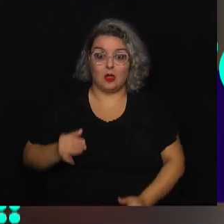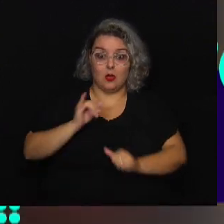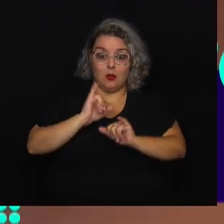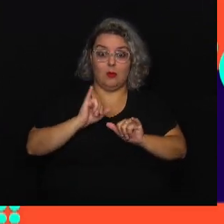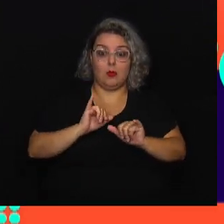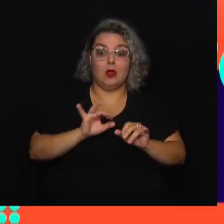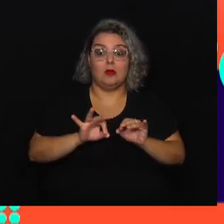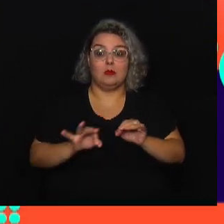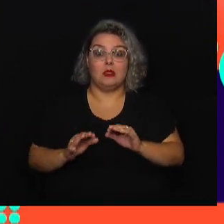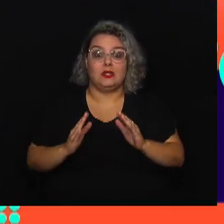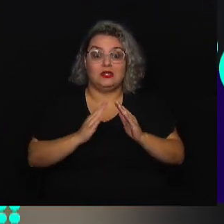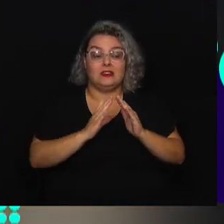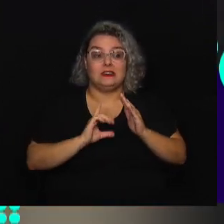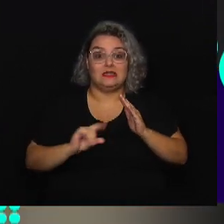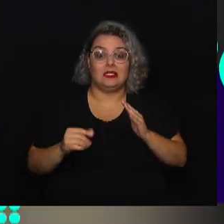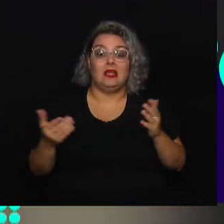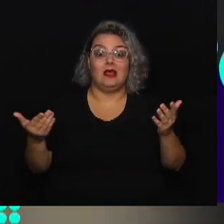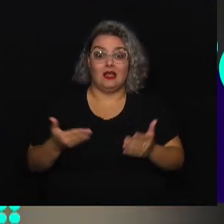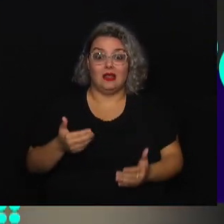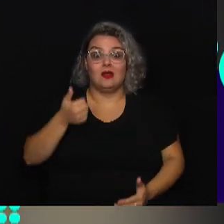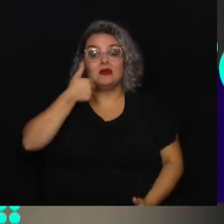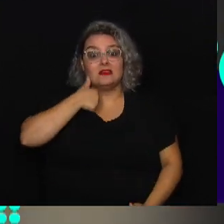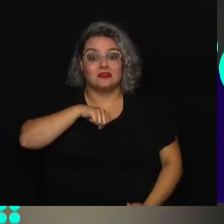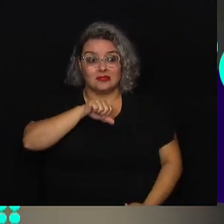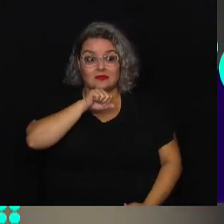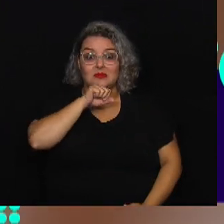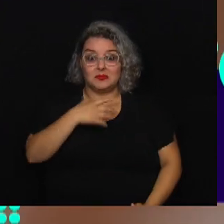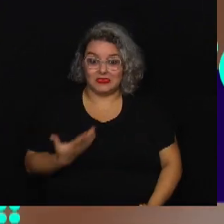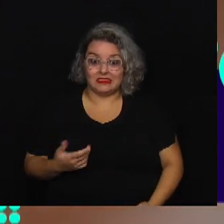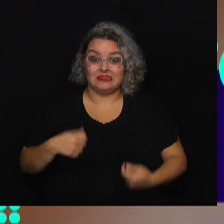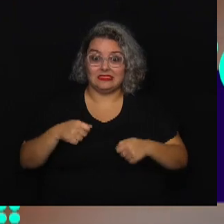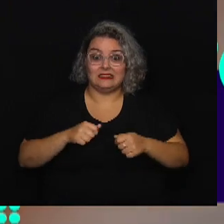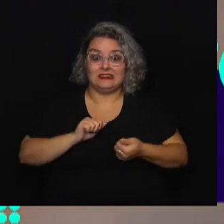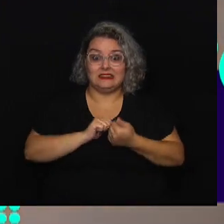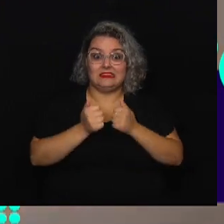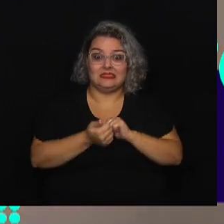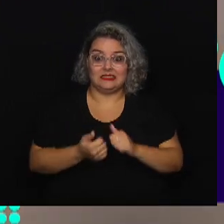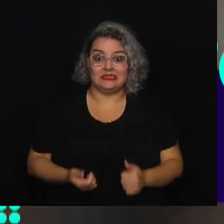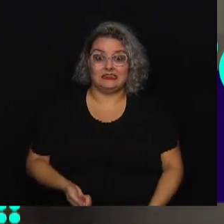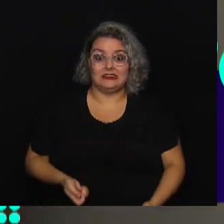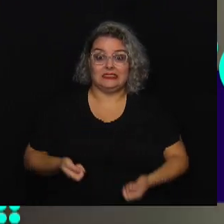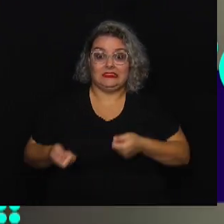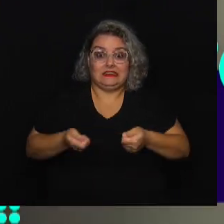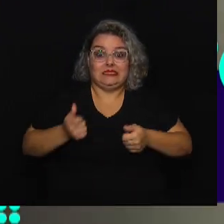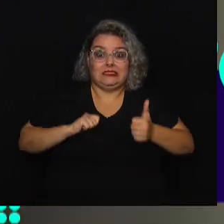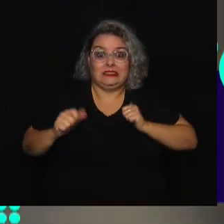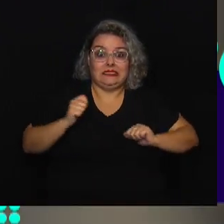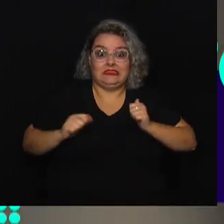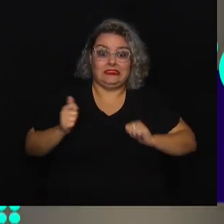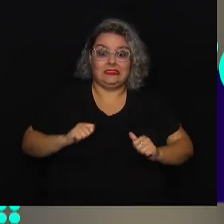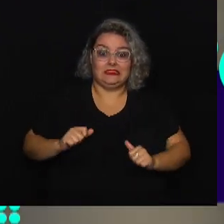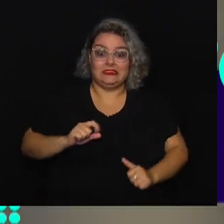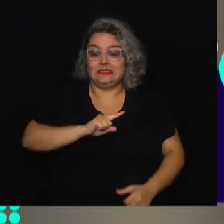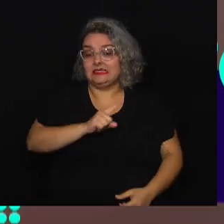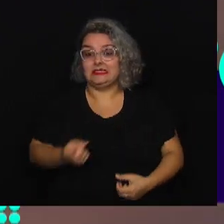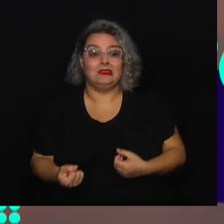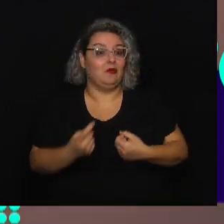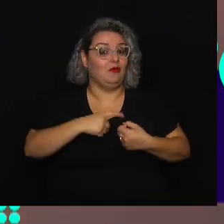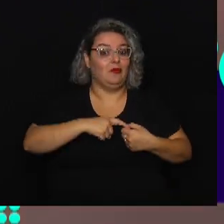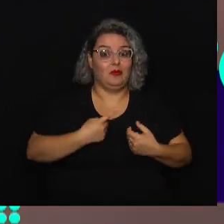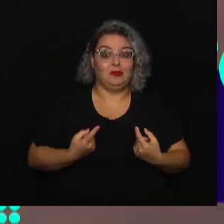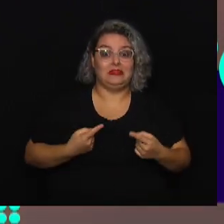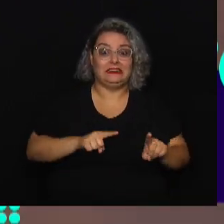sair de casa. Agora essa mamãe vai ter que se virar para segurar a ansiedade e não cair na tentação